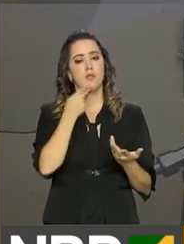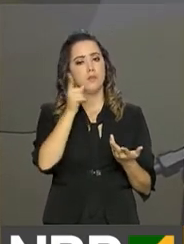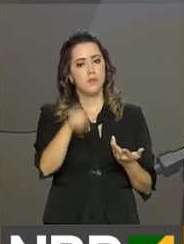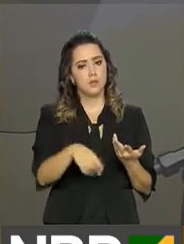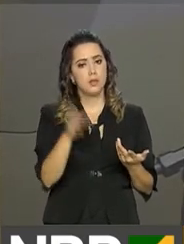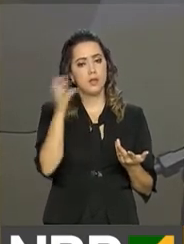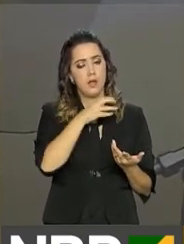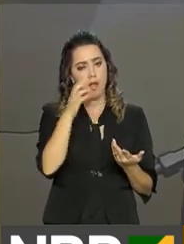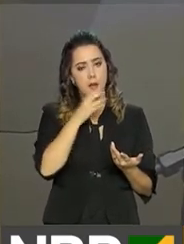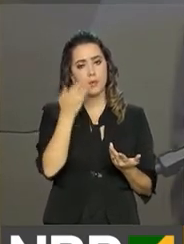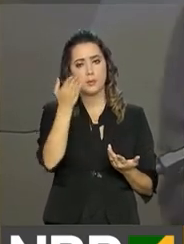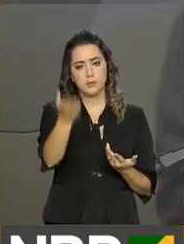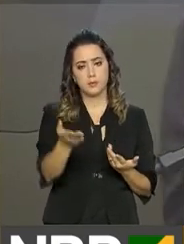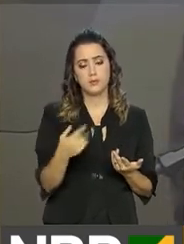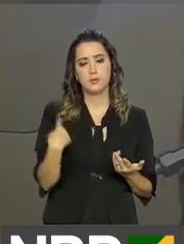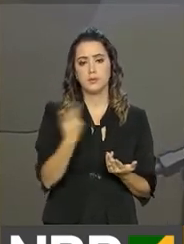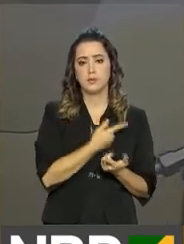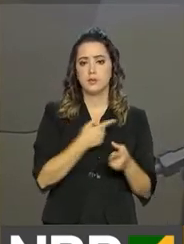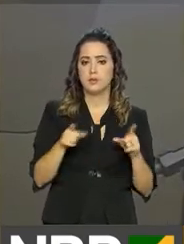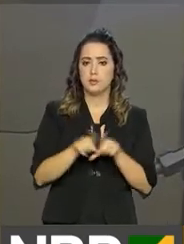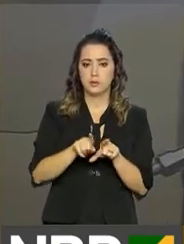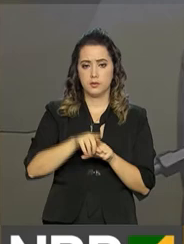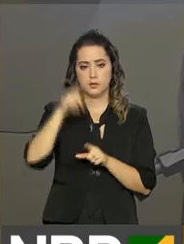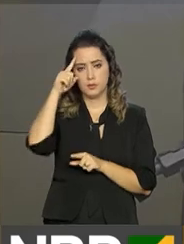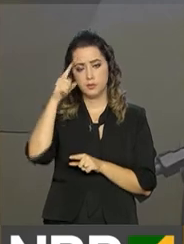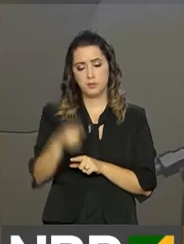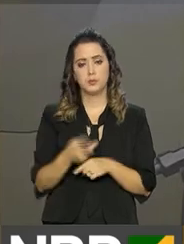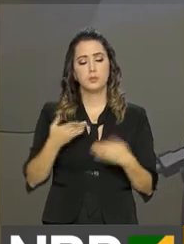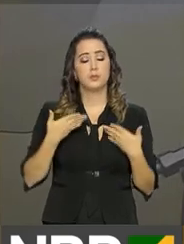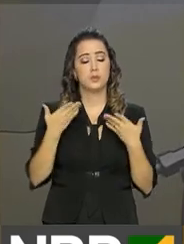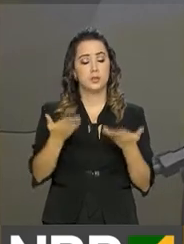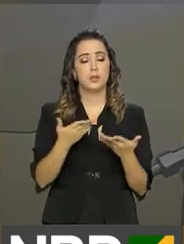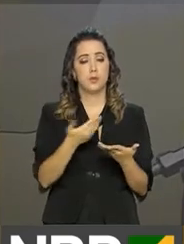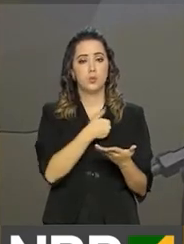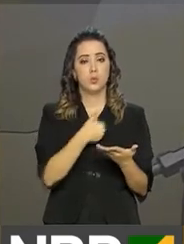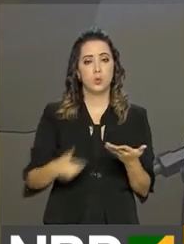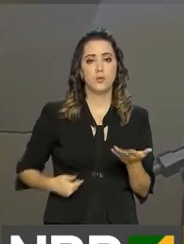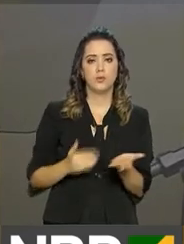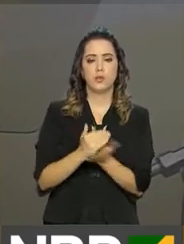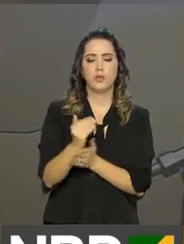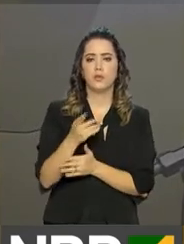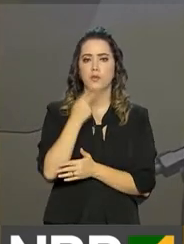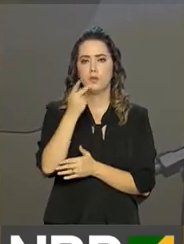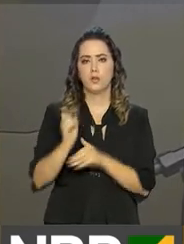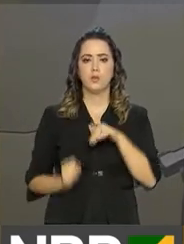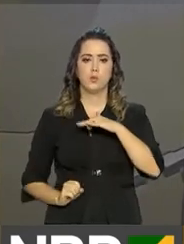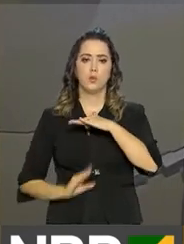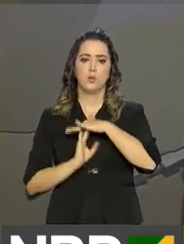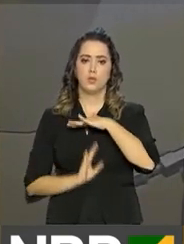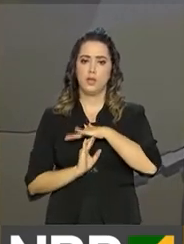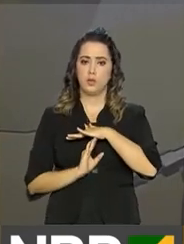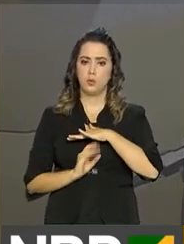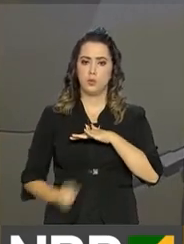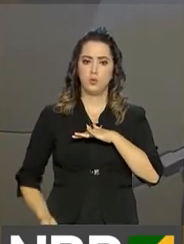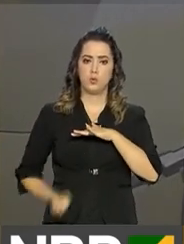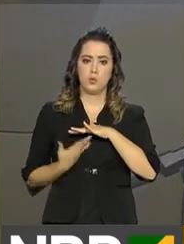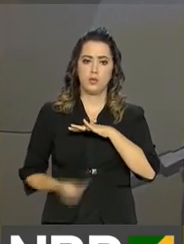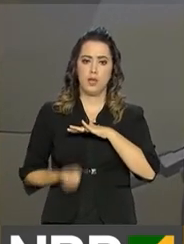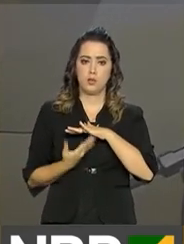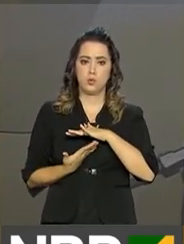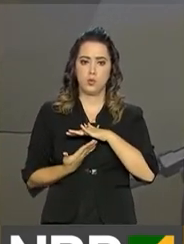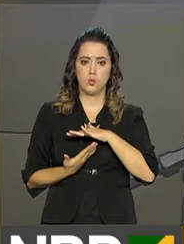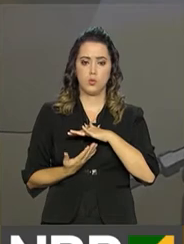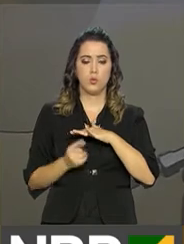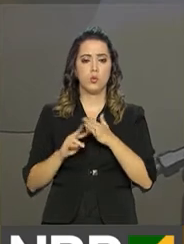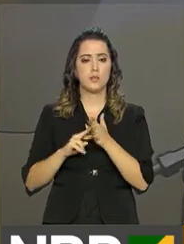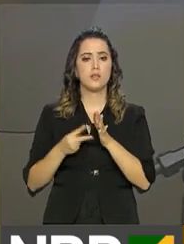muito rapidamente a vocês, nós estabelecemos logo no início do nosso governo um chamado teto para os gastos públicos. Traduzindo